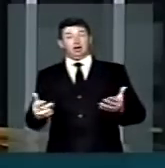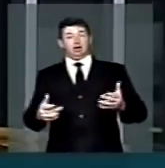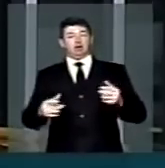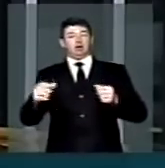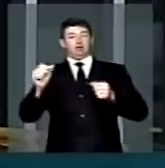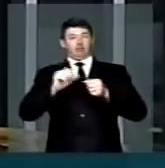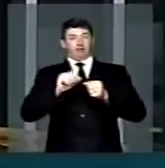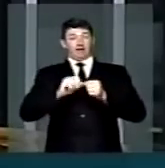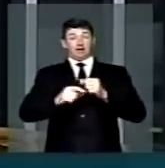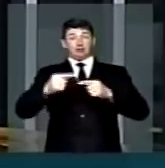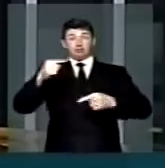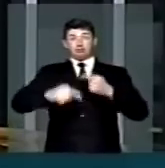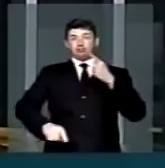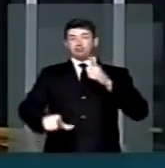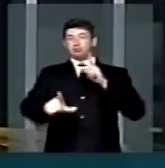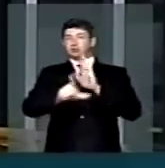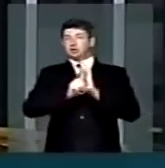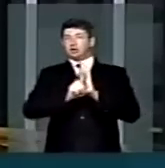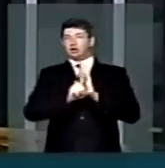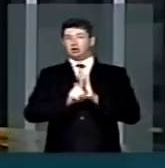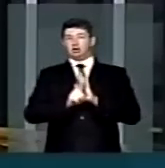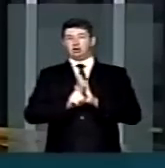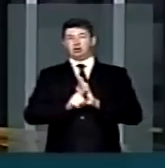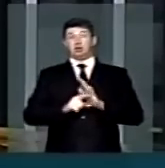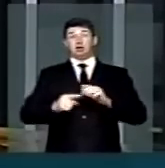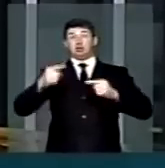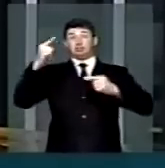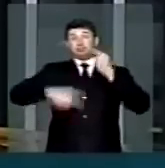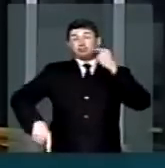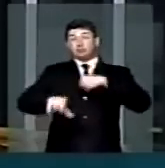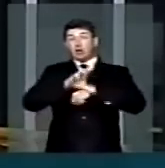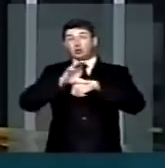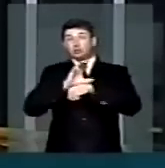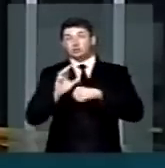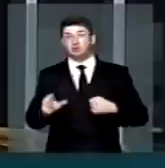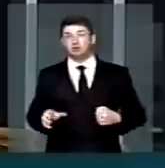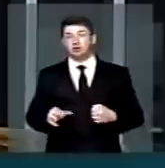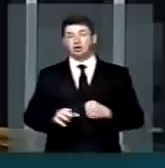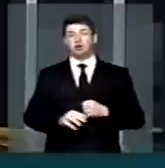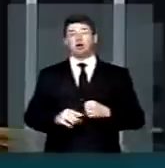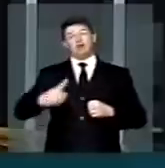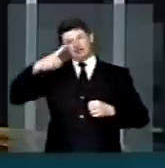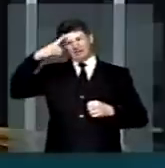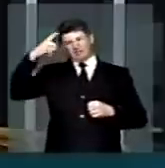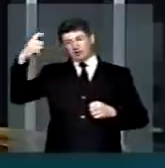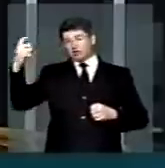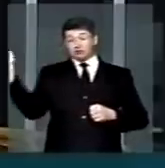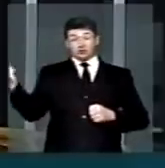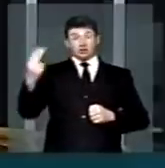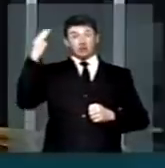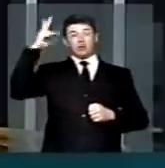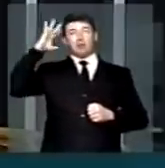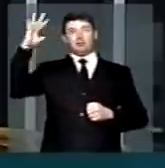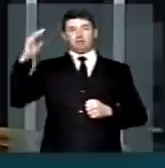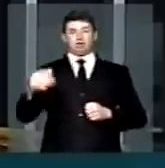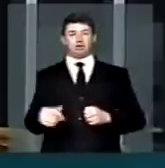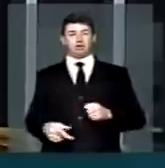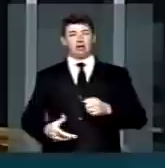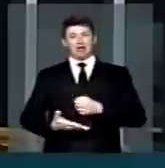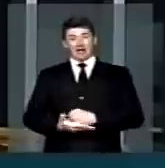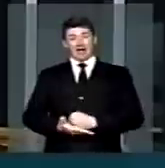praticado ilegalidades, inconstitucionalidades e violências inusitadas com o